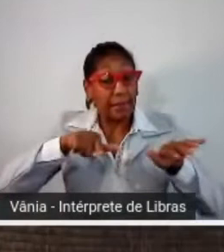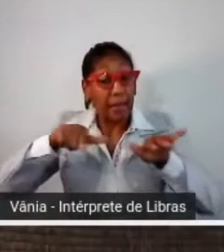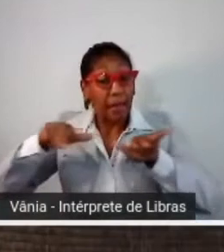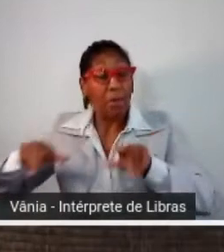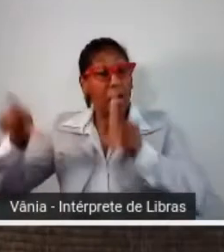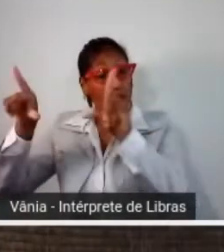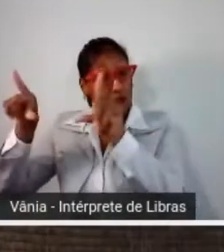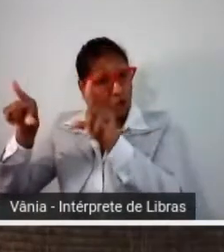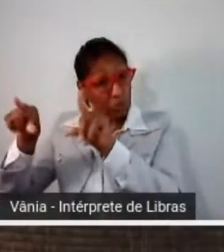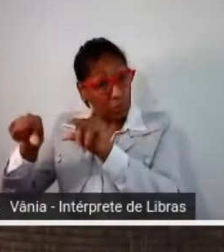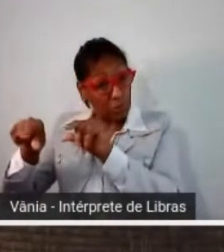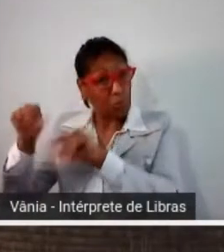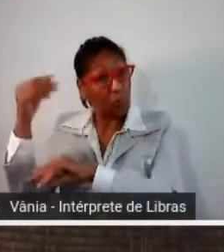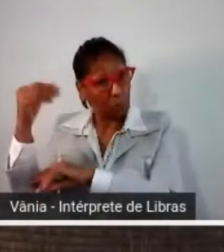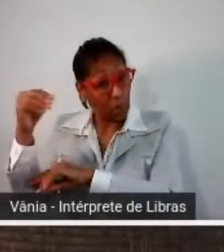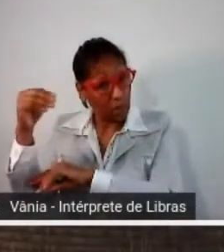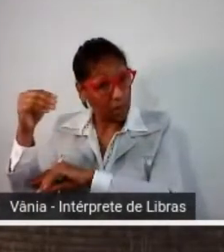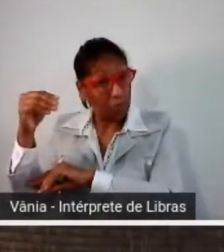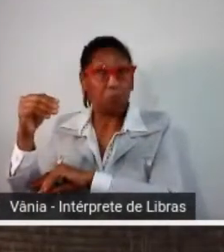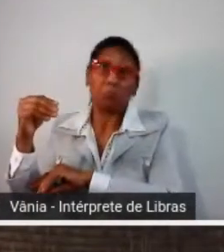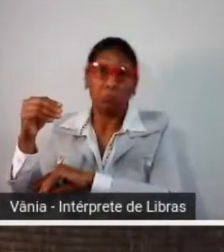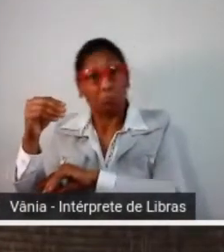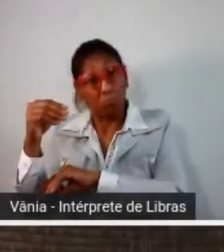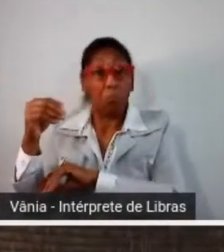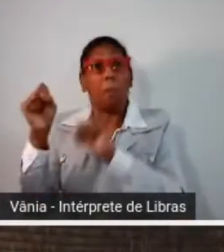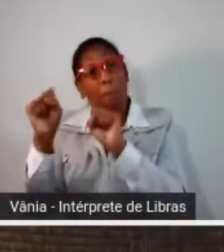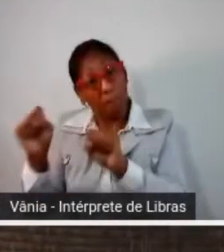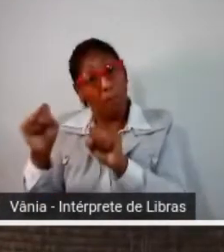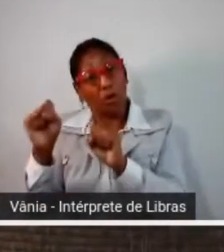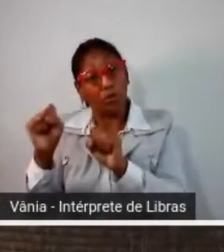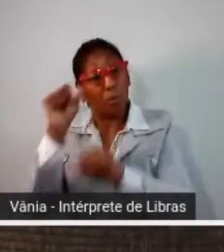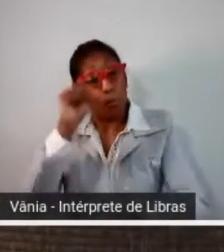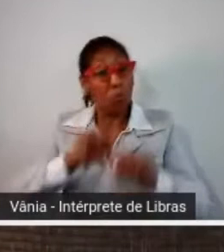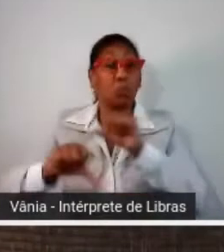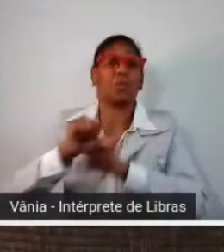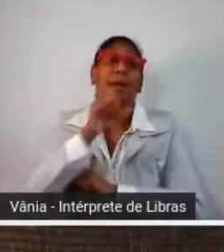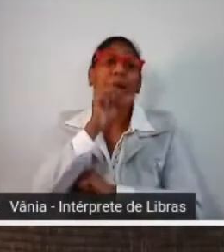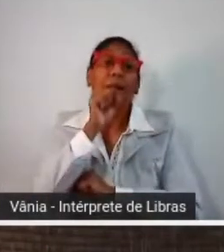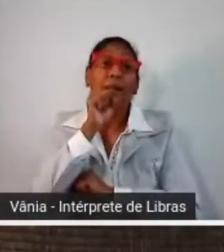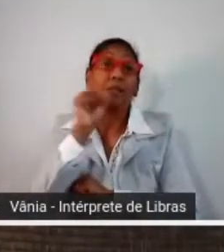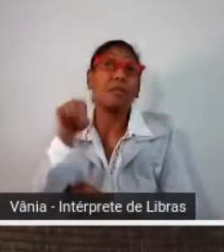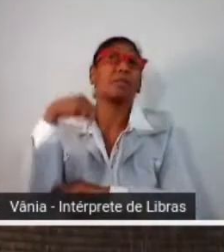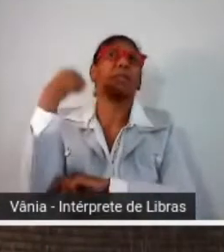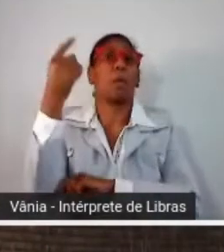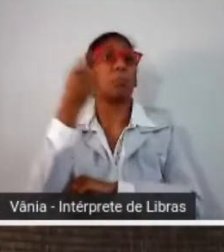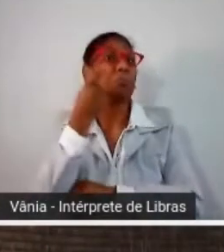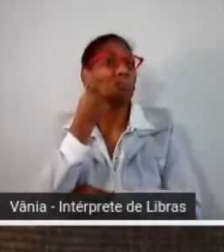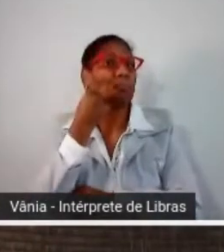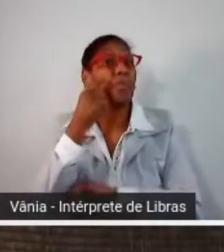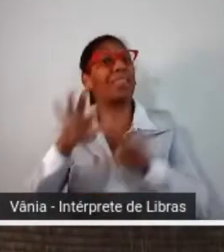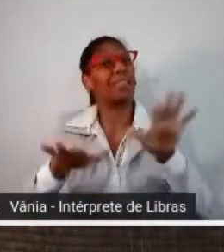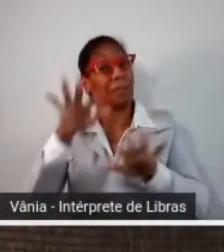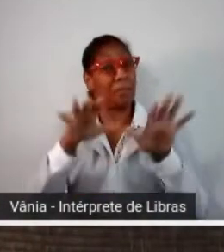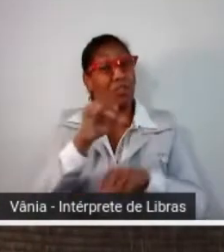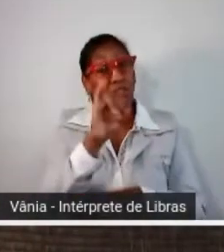de Porto Alegre por mais uma semana, muito possivelmente a região estará em bandeira laranja na próxima semana. Vai depender dos indicadores aqui que tiveram